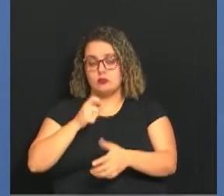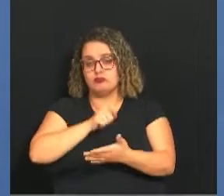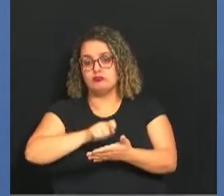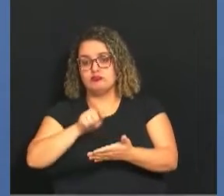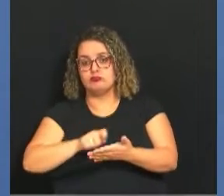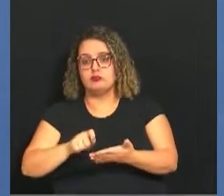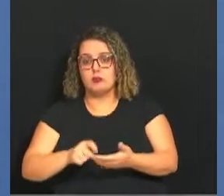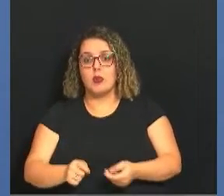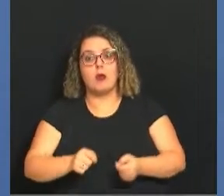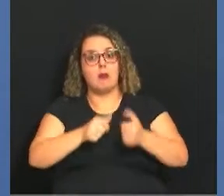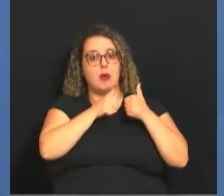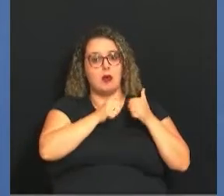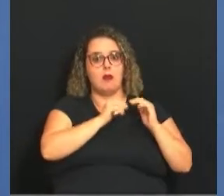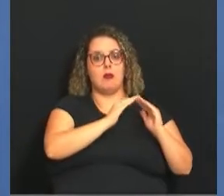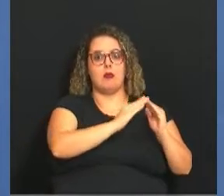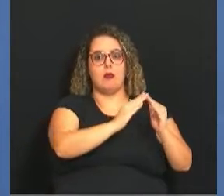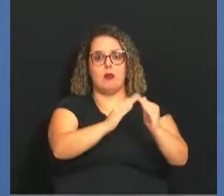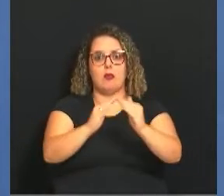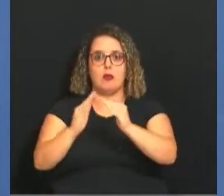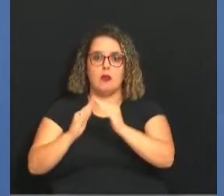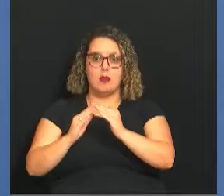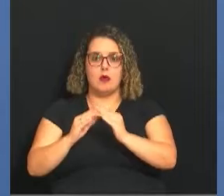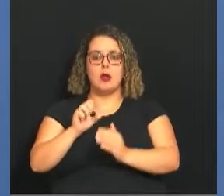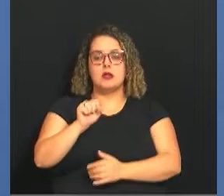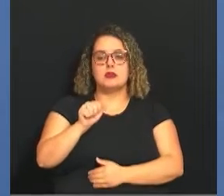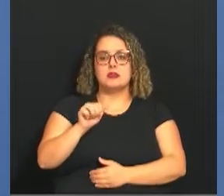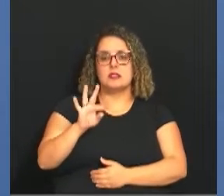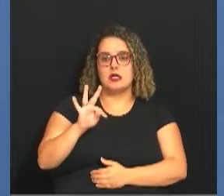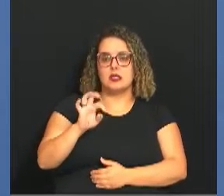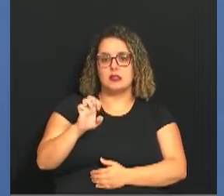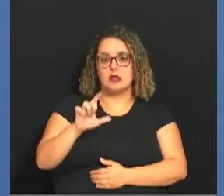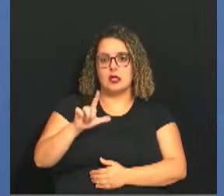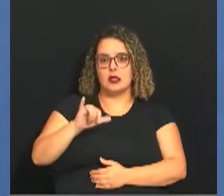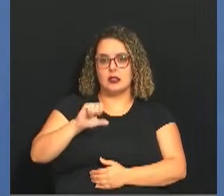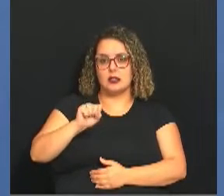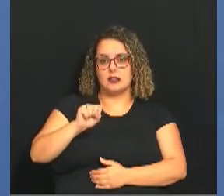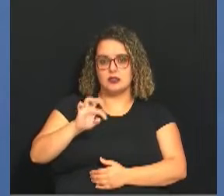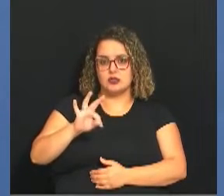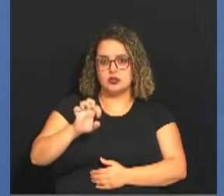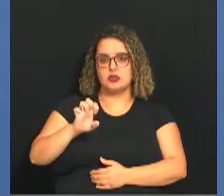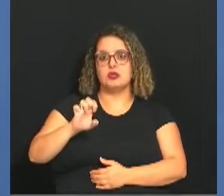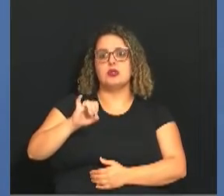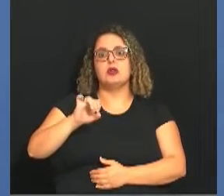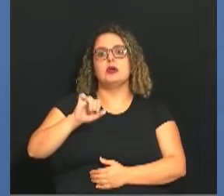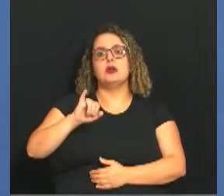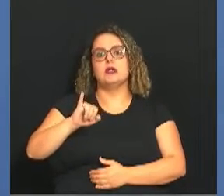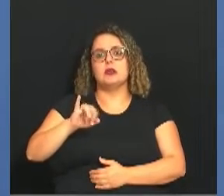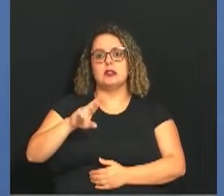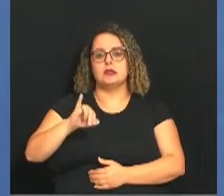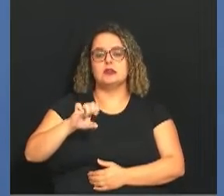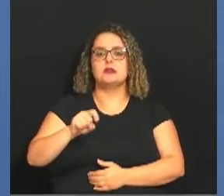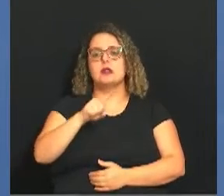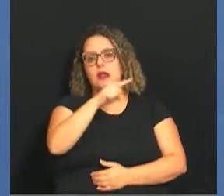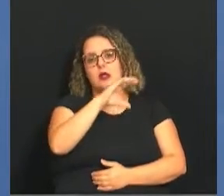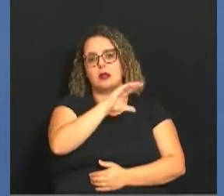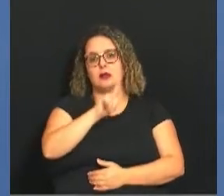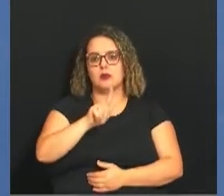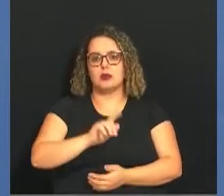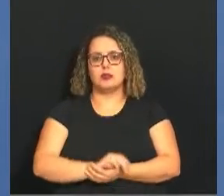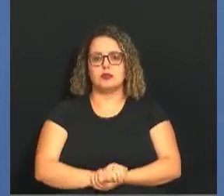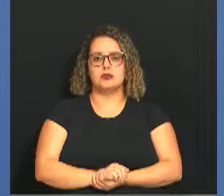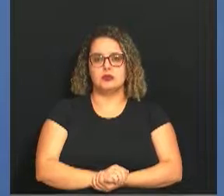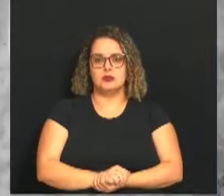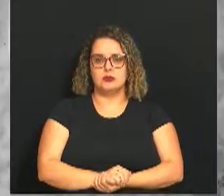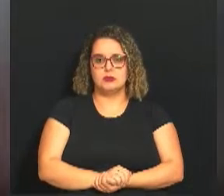beneficiaram moradores da região do Jardim Satélite Íris, Jardim Luiza, lá no distrito do Campo Grande.